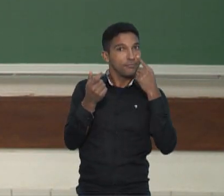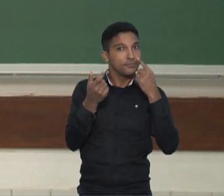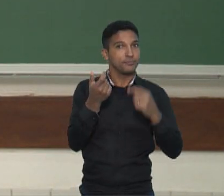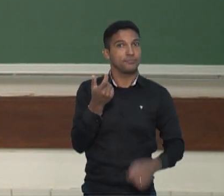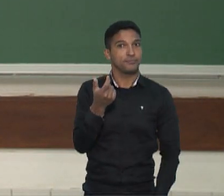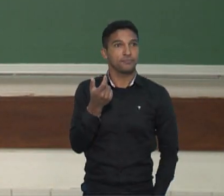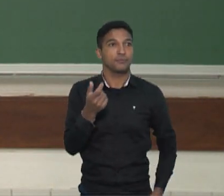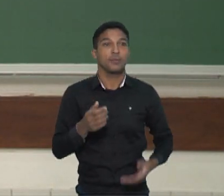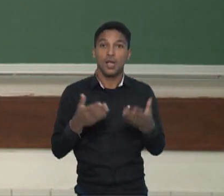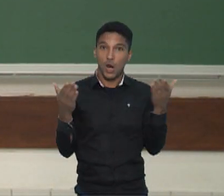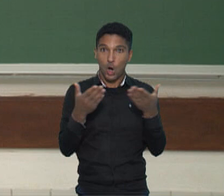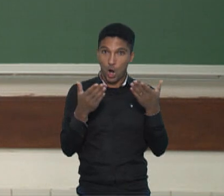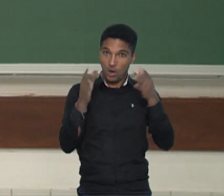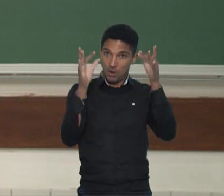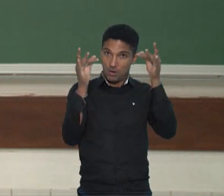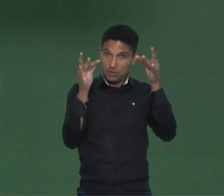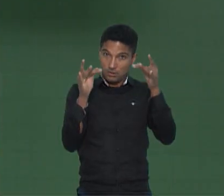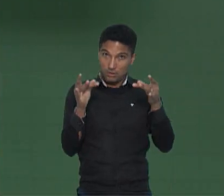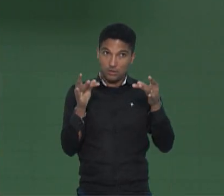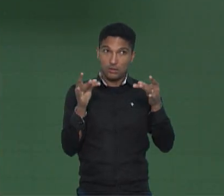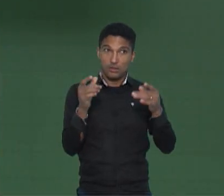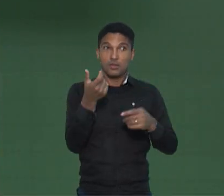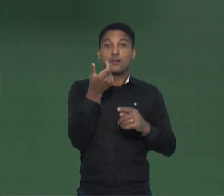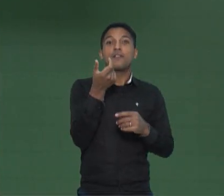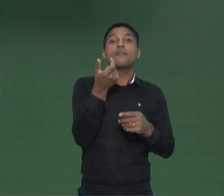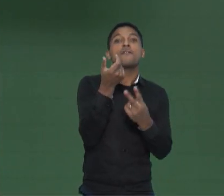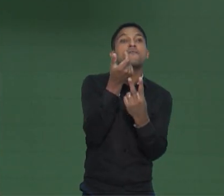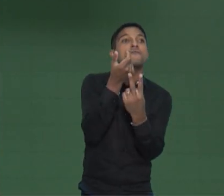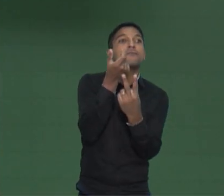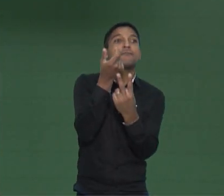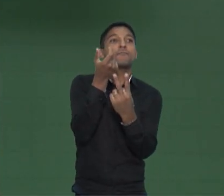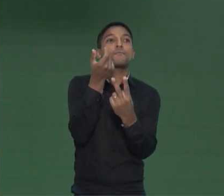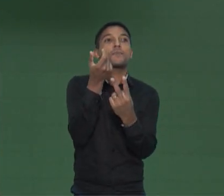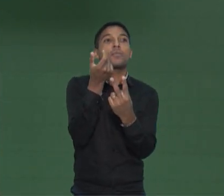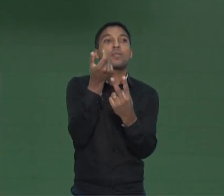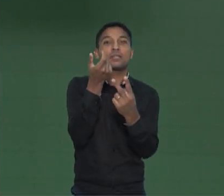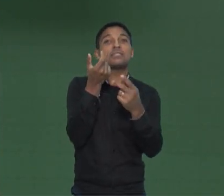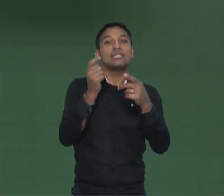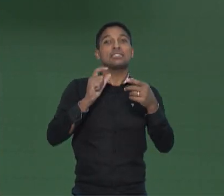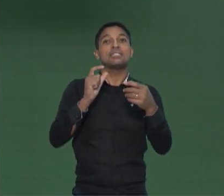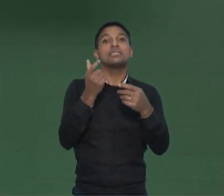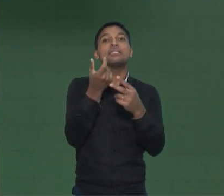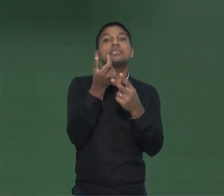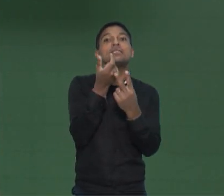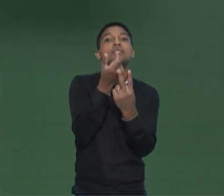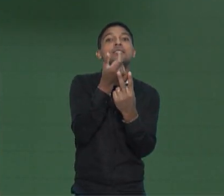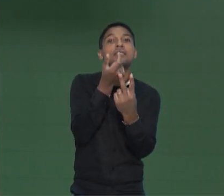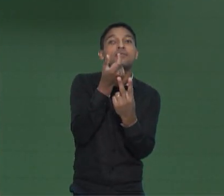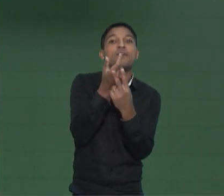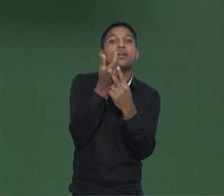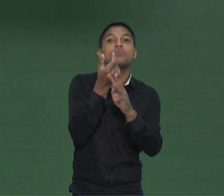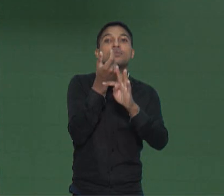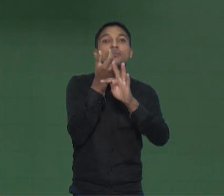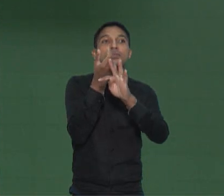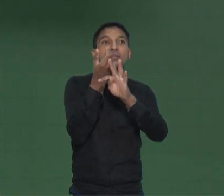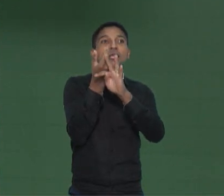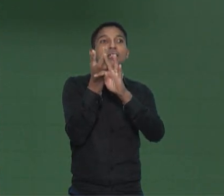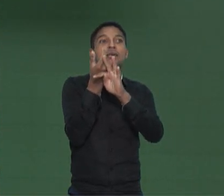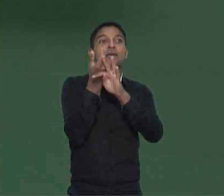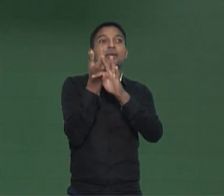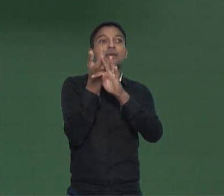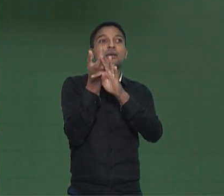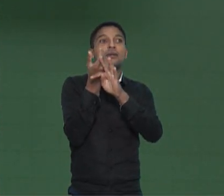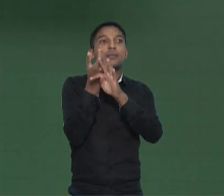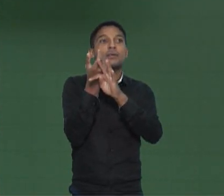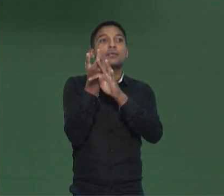Carlos Martins foi considerado um prodígio do piano. Aos poucos, sua fama ganhou os noticiários e